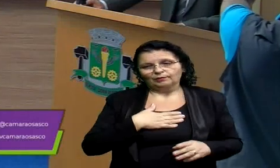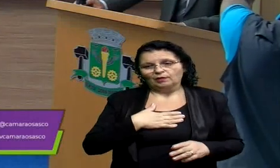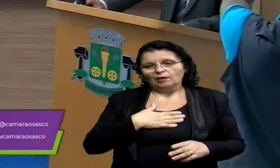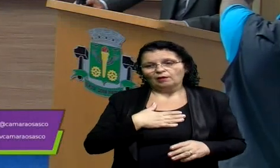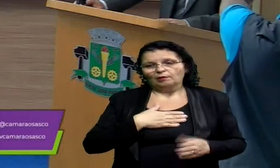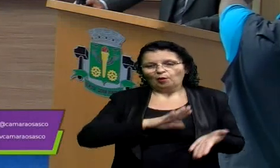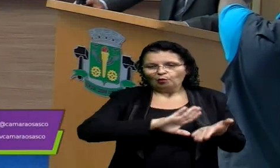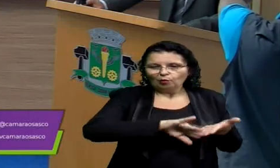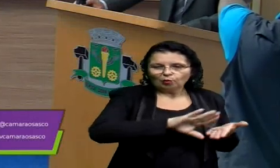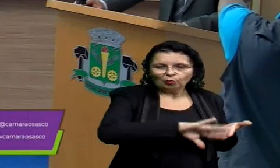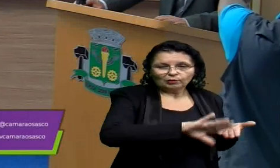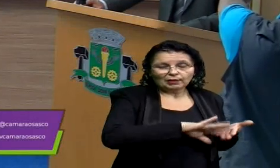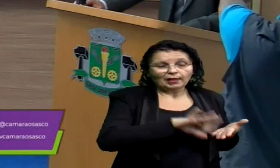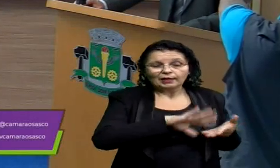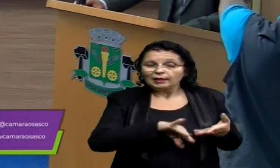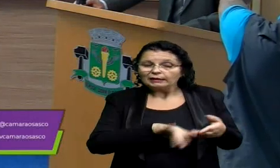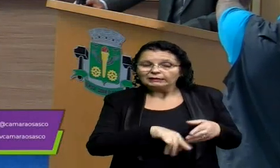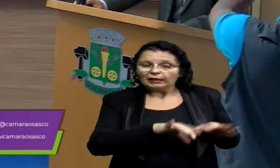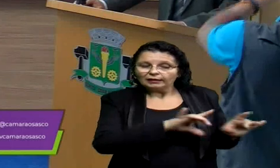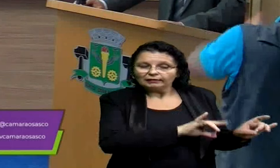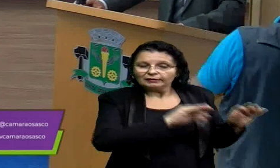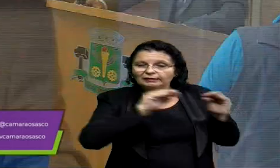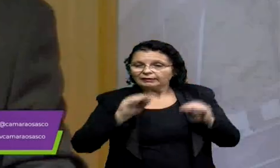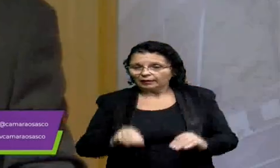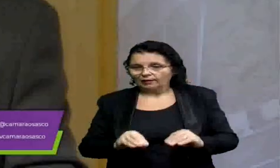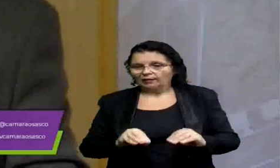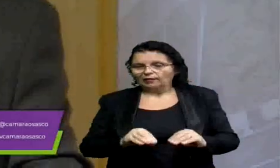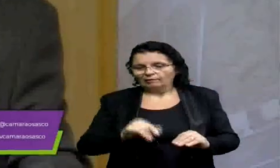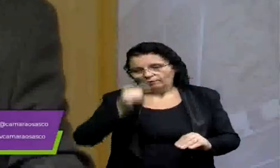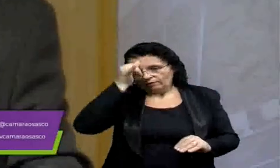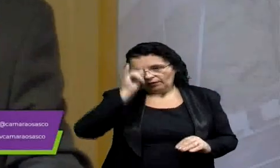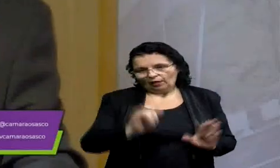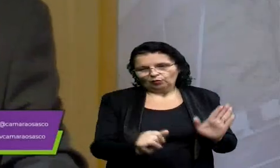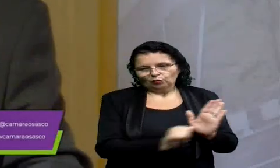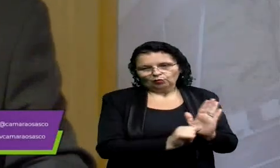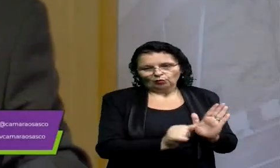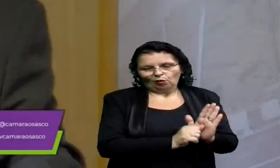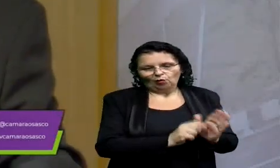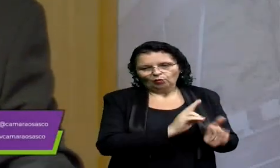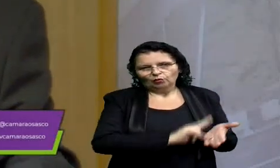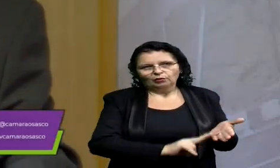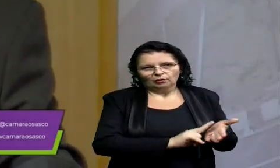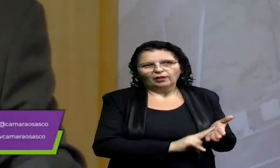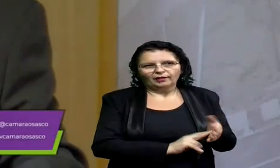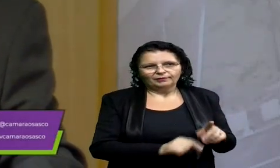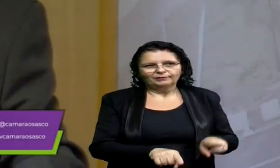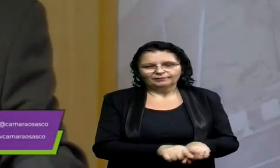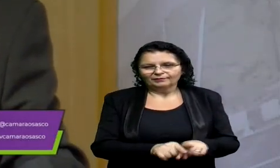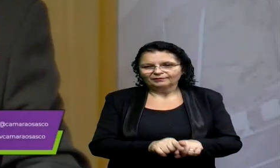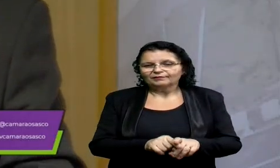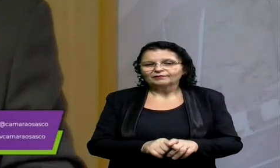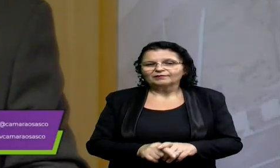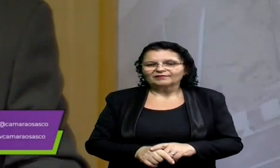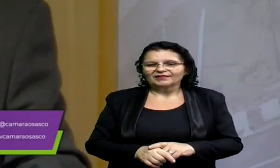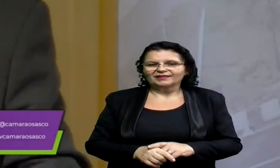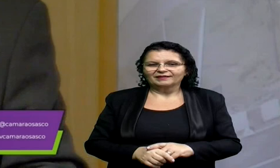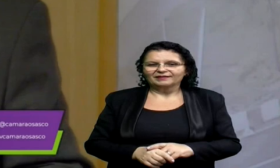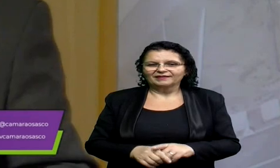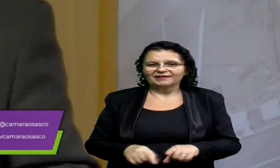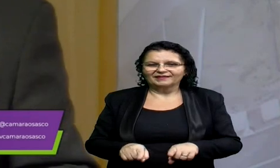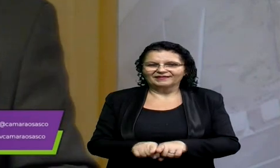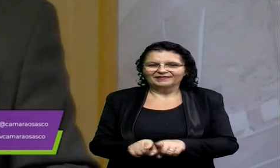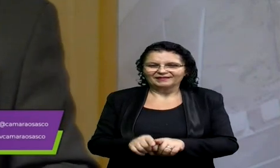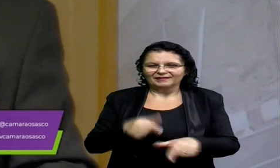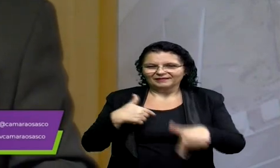eu puder tirar uma criança do lado de uma biqueira eu vou tirar e tem feito isso aí o o meu amigo Zé Carlos a gente tem esse